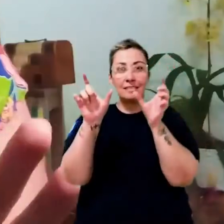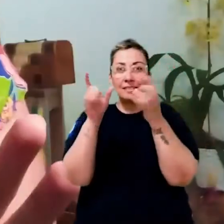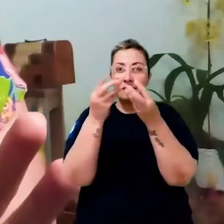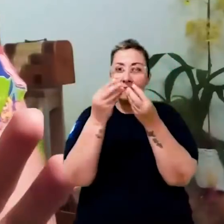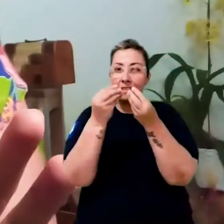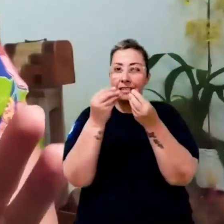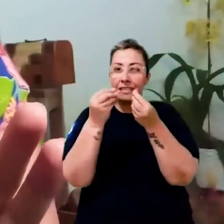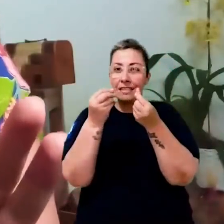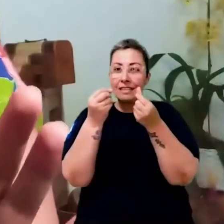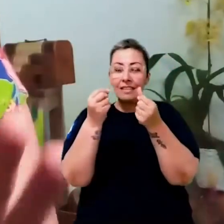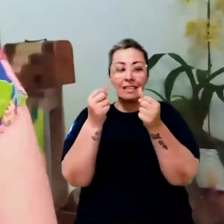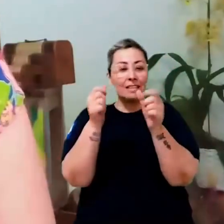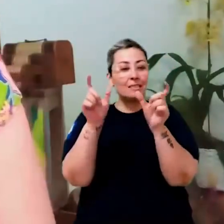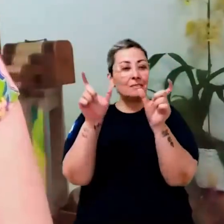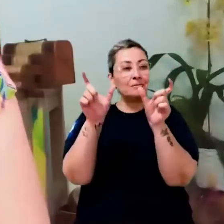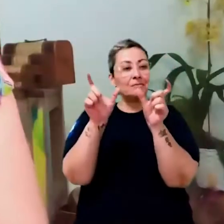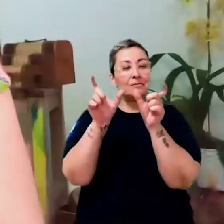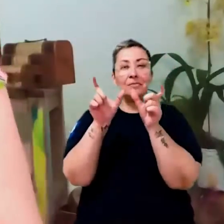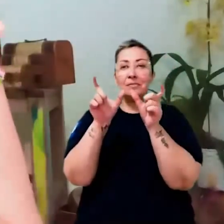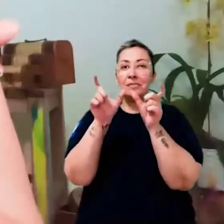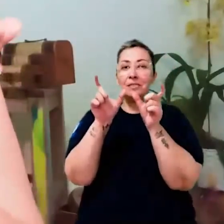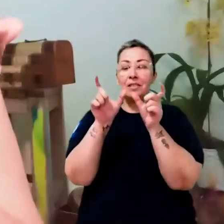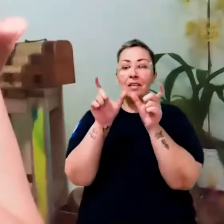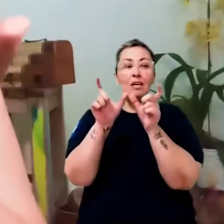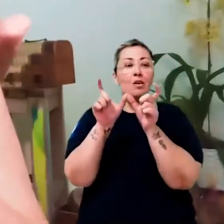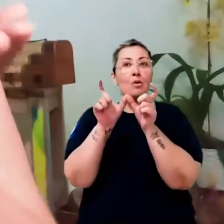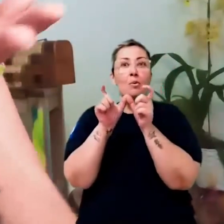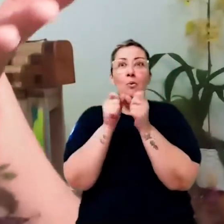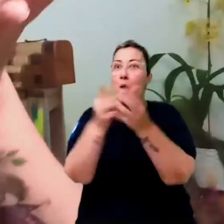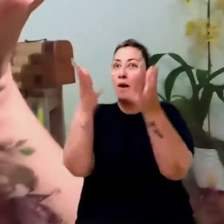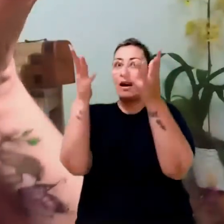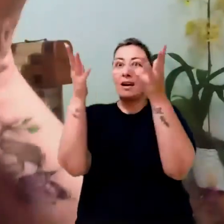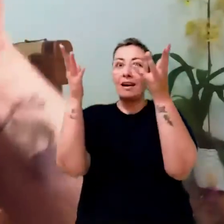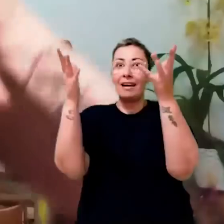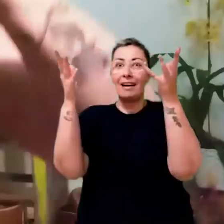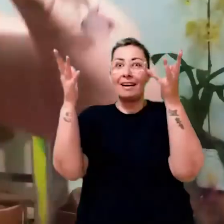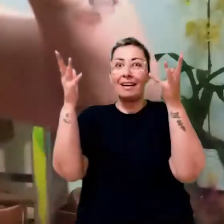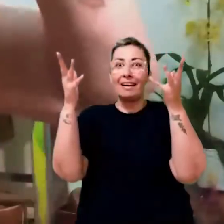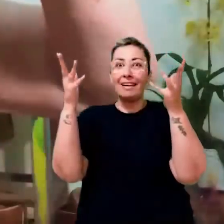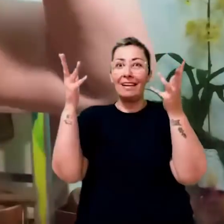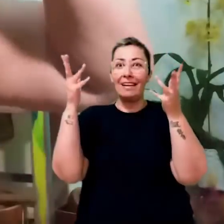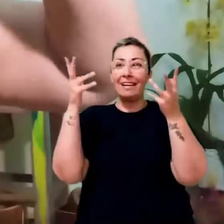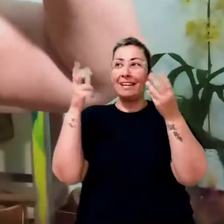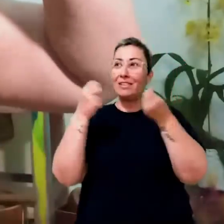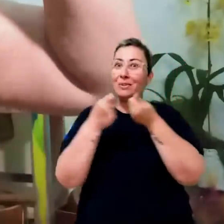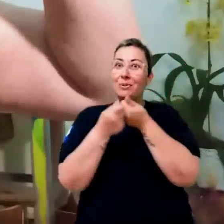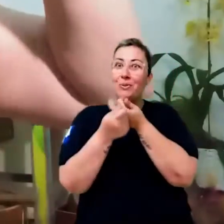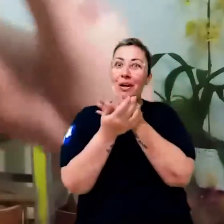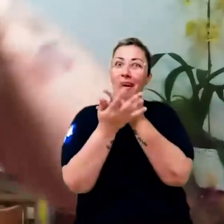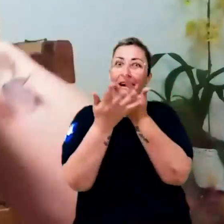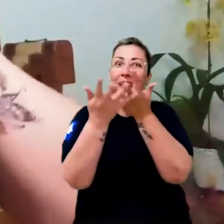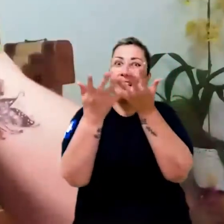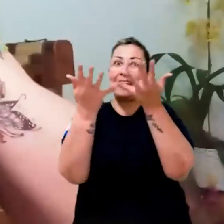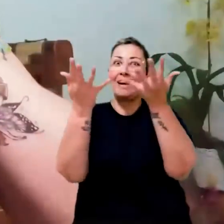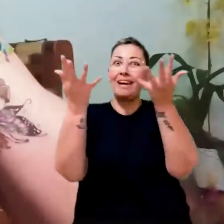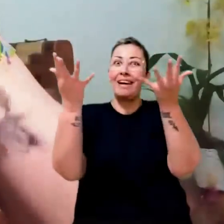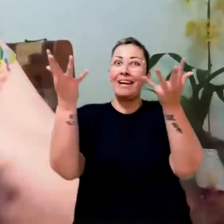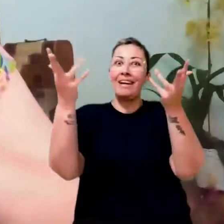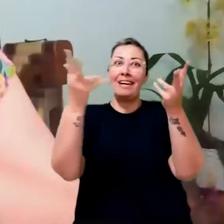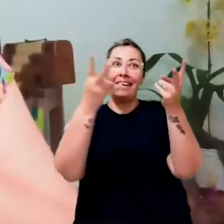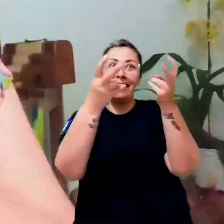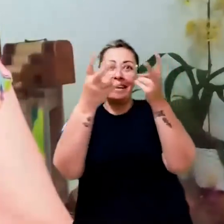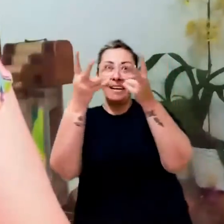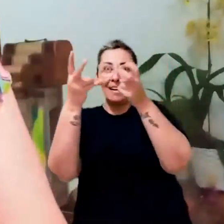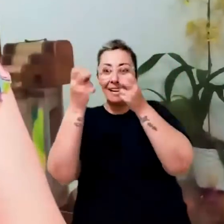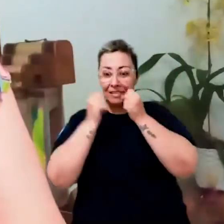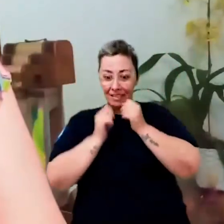Deixá-las sempre ao alcance de um sopro. Prontas para o voo. Para o ouvido,